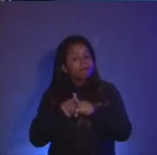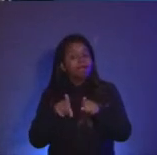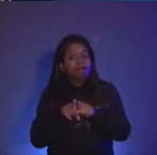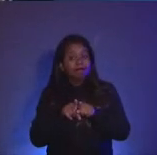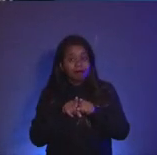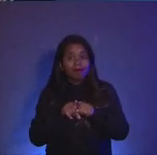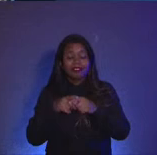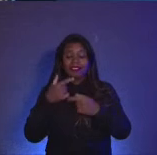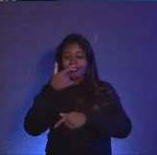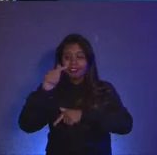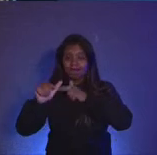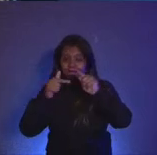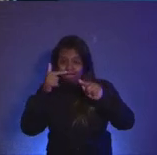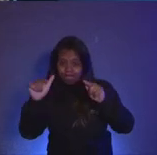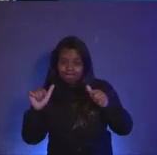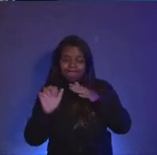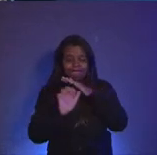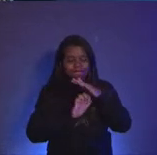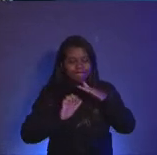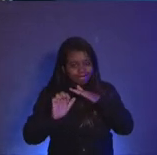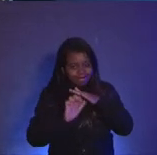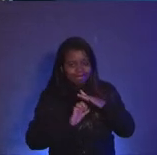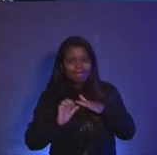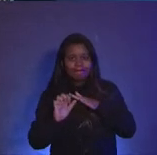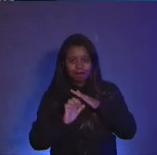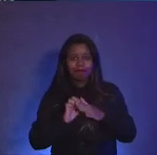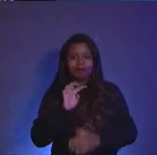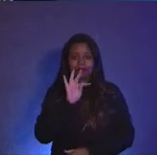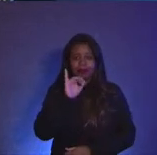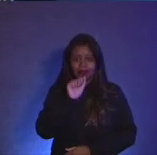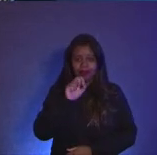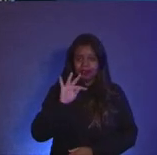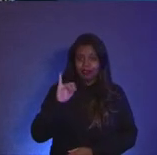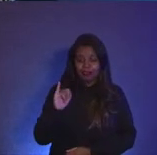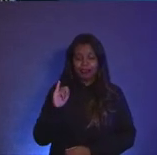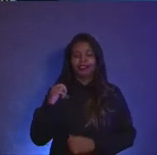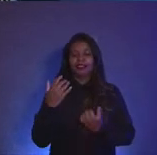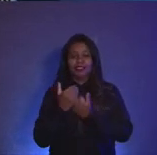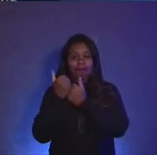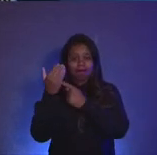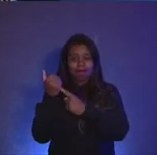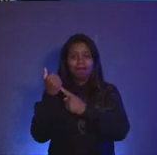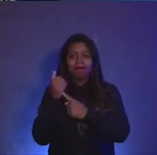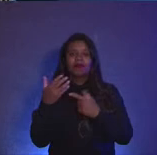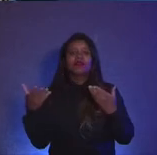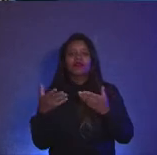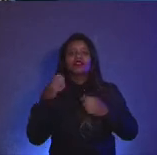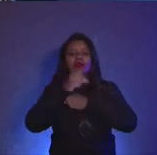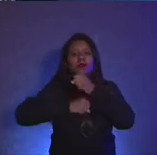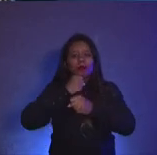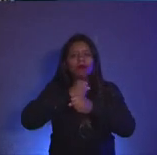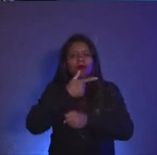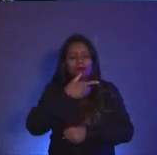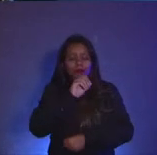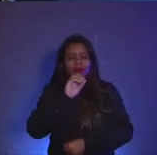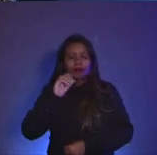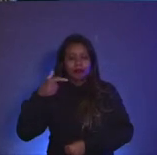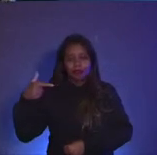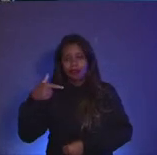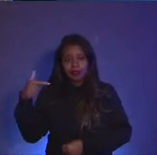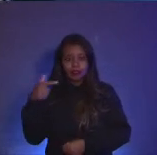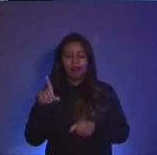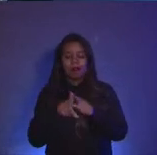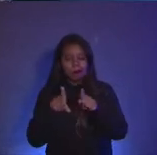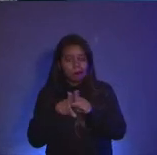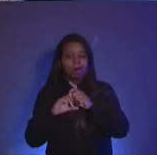se aproximou da gente e apoiou esse evento. A Tactical Tech, que nesse ano viabilizou a exposição Glassroom, que vocês